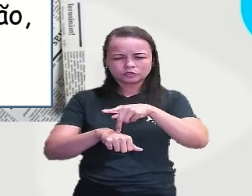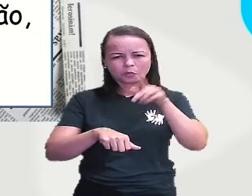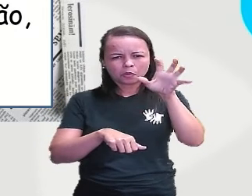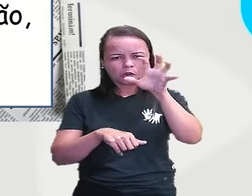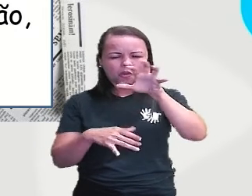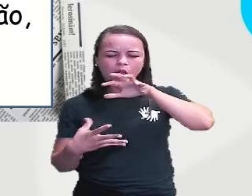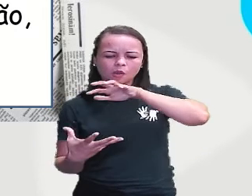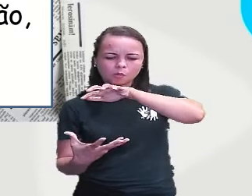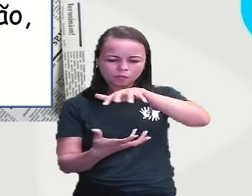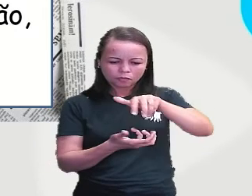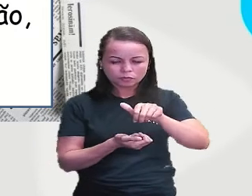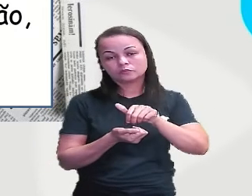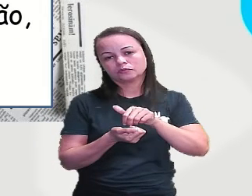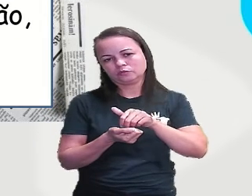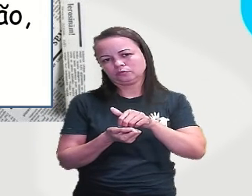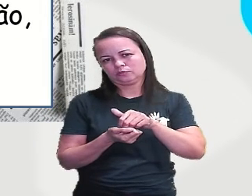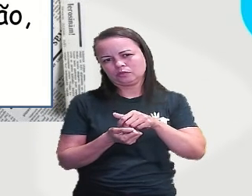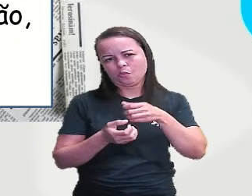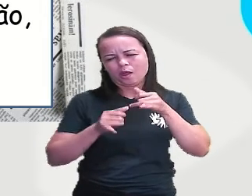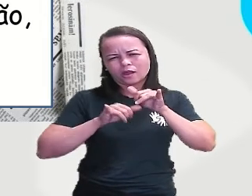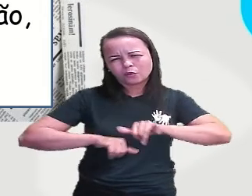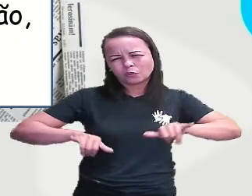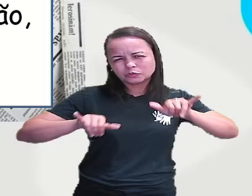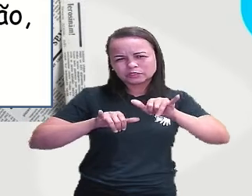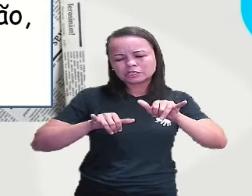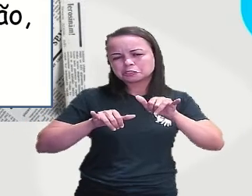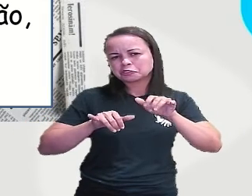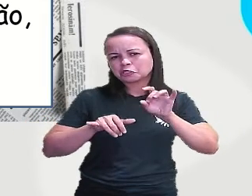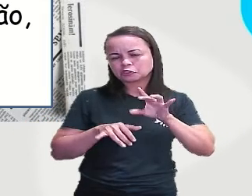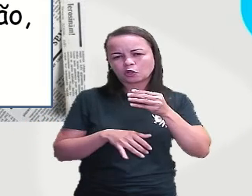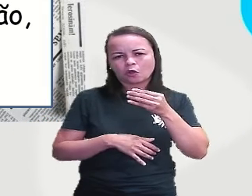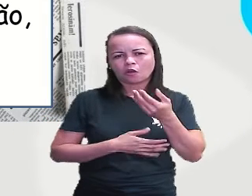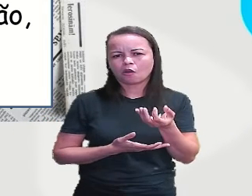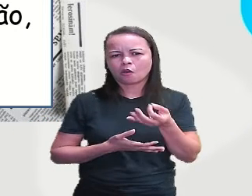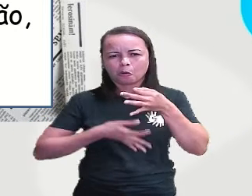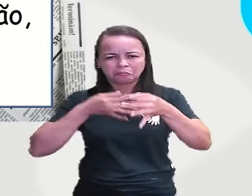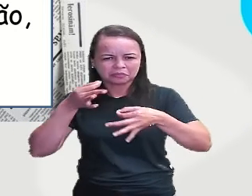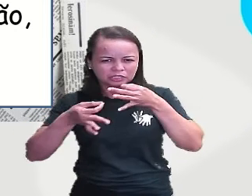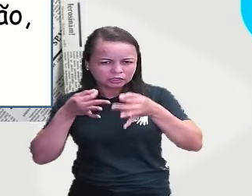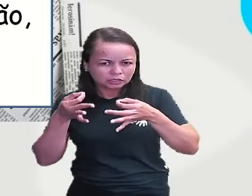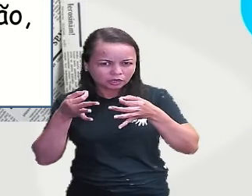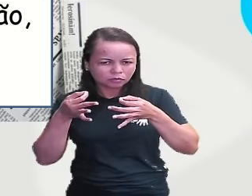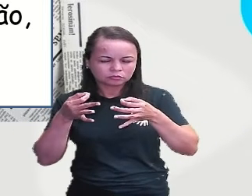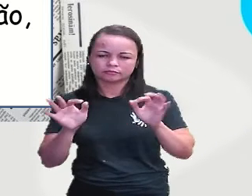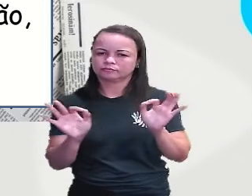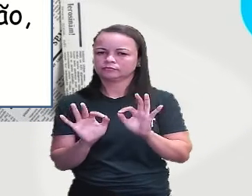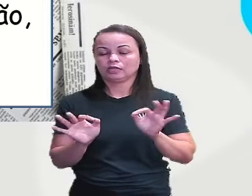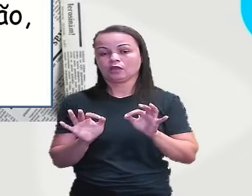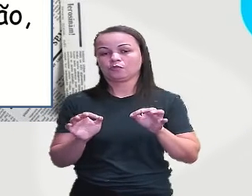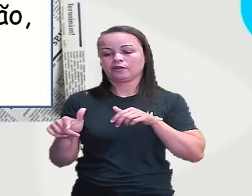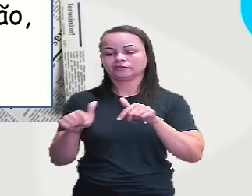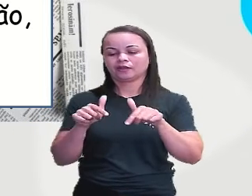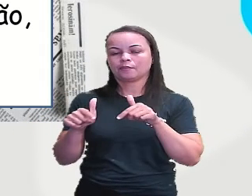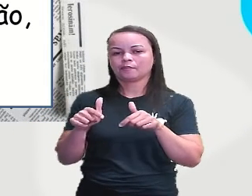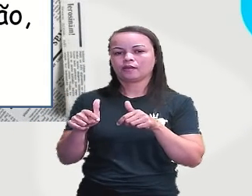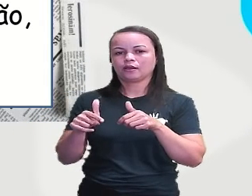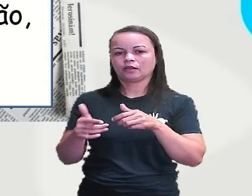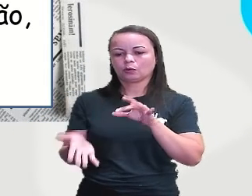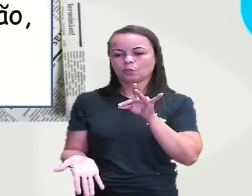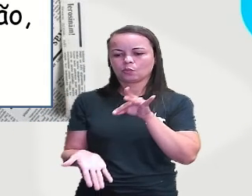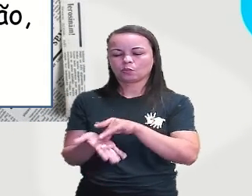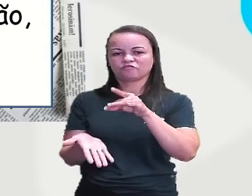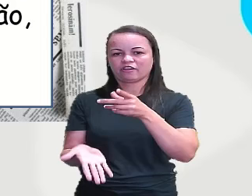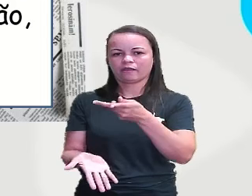mundo. Então, a notícia ela não trabalha ali com opiniões, né? E sim com fato. Algo que realmente aconteceu,